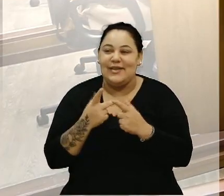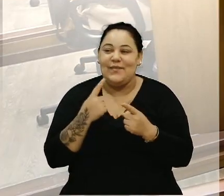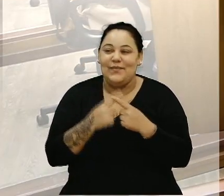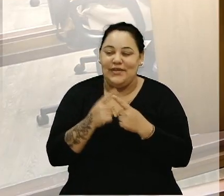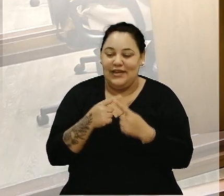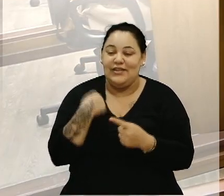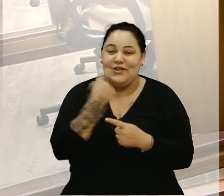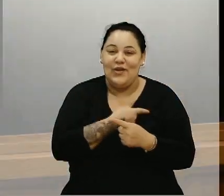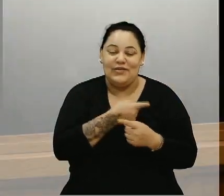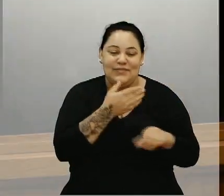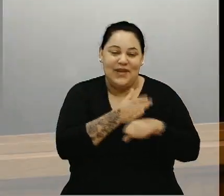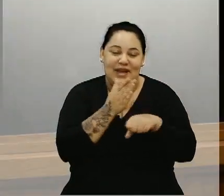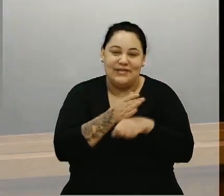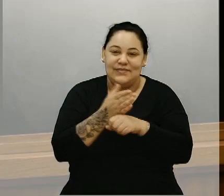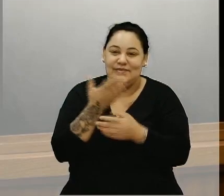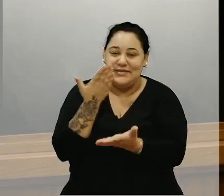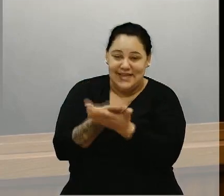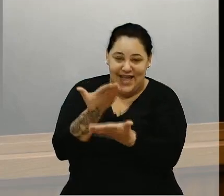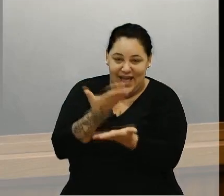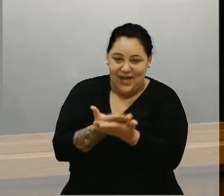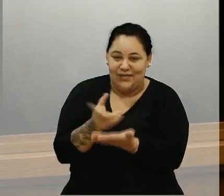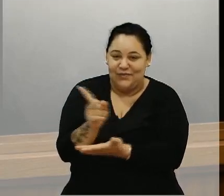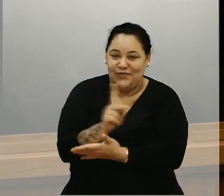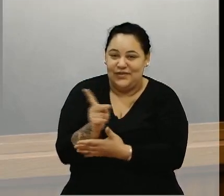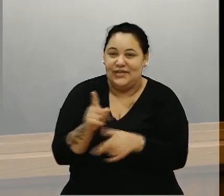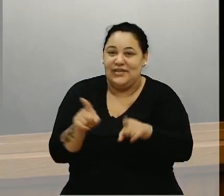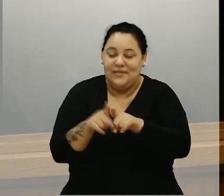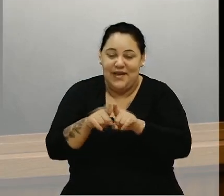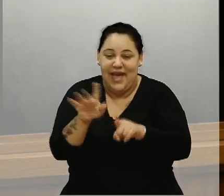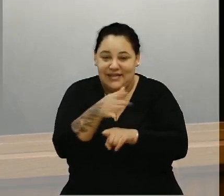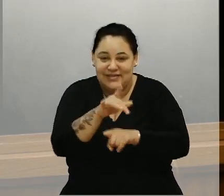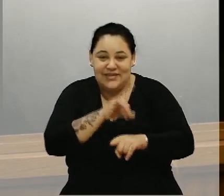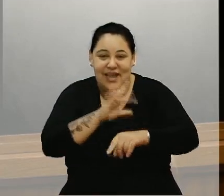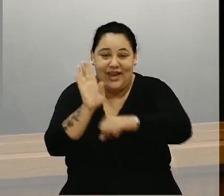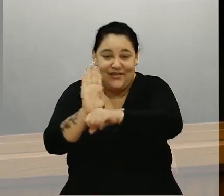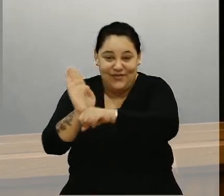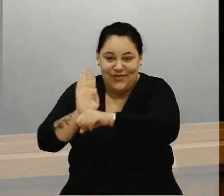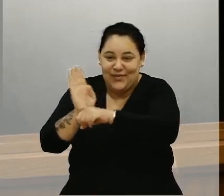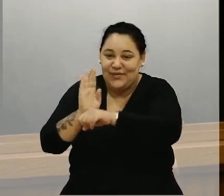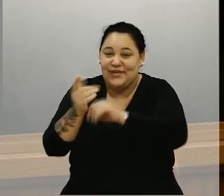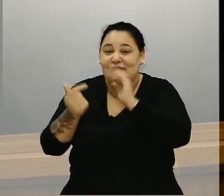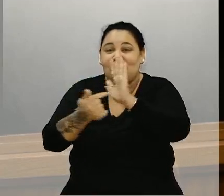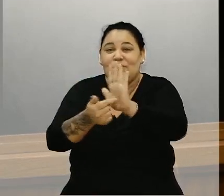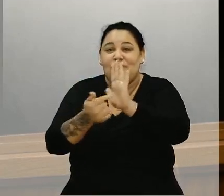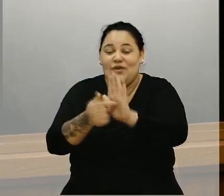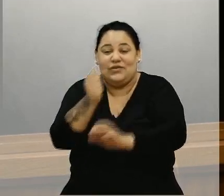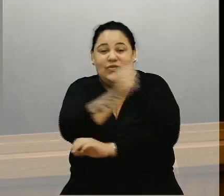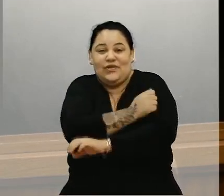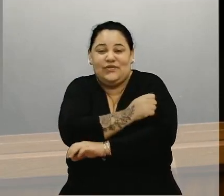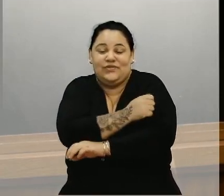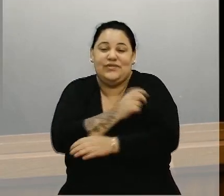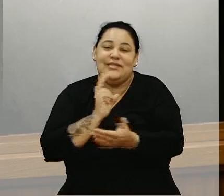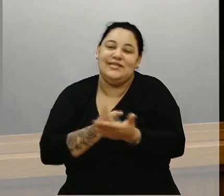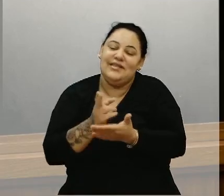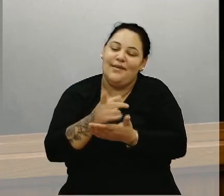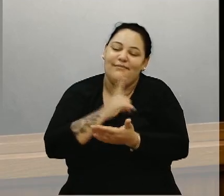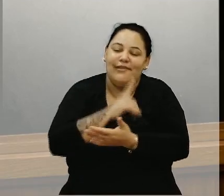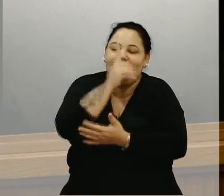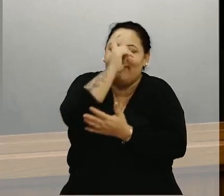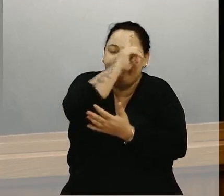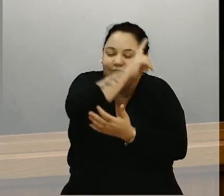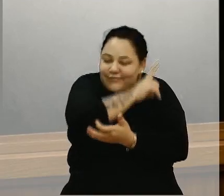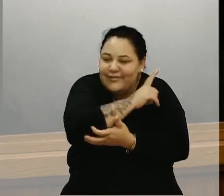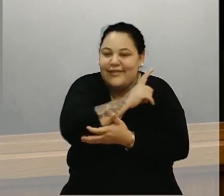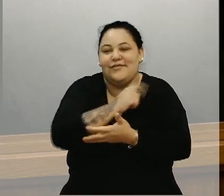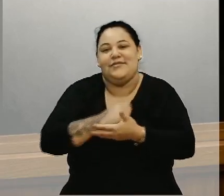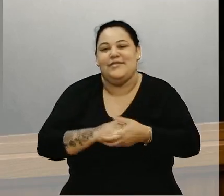estamos em sala de aula e que também às vezes tem os filmes que nós passamos para os alunos, sempre tem essa dificuldade, né?